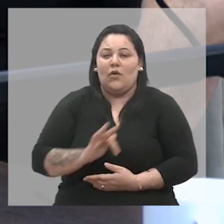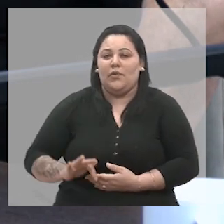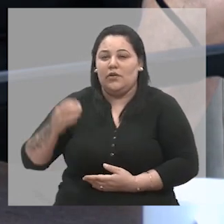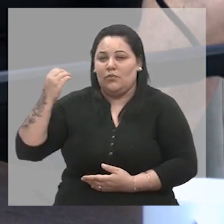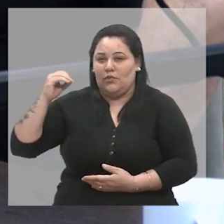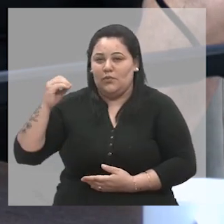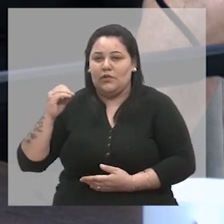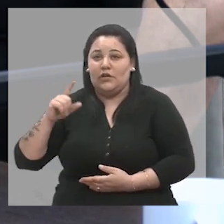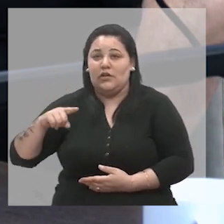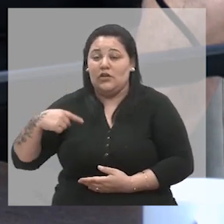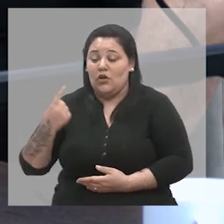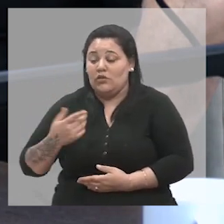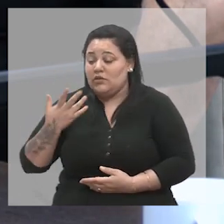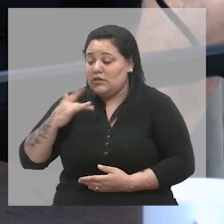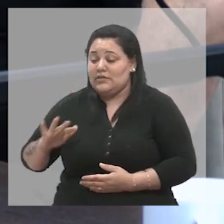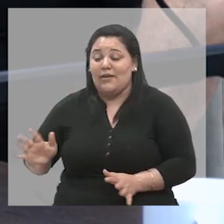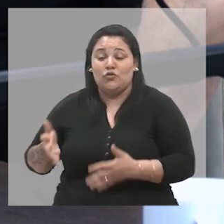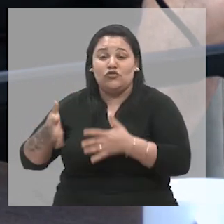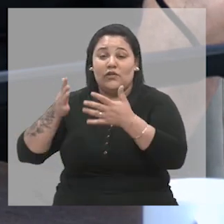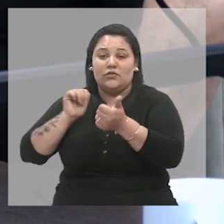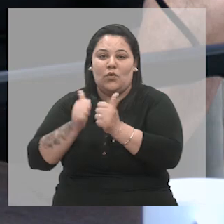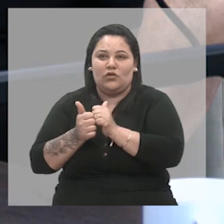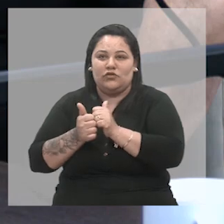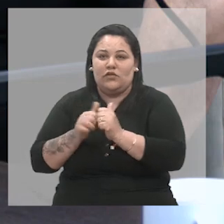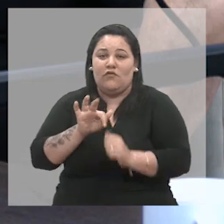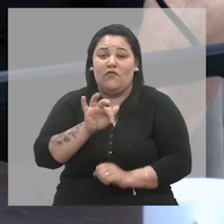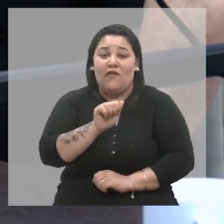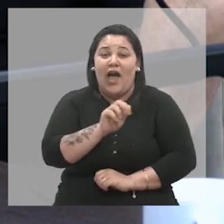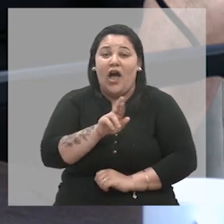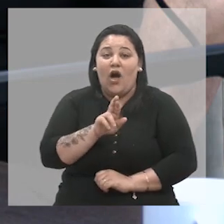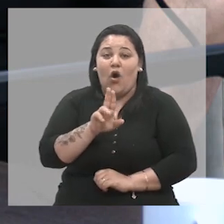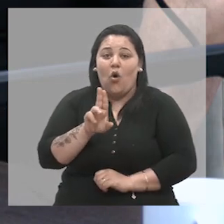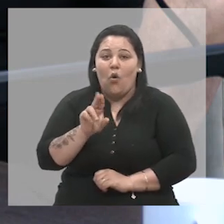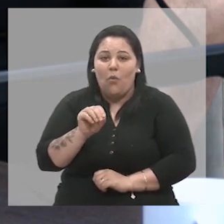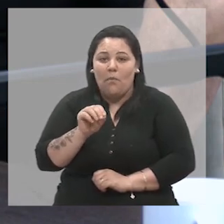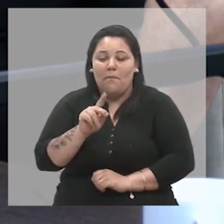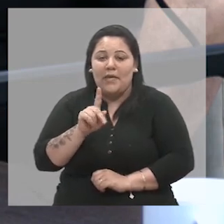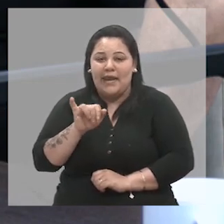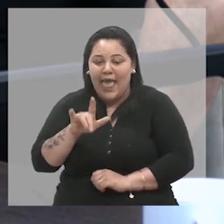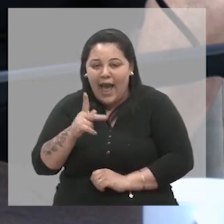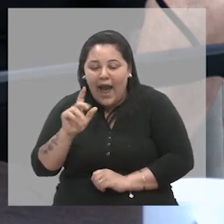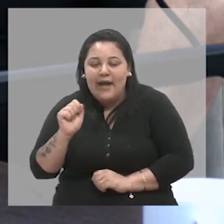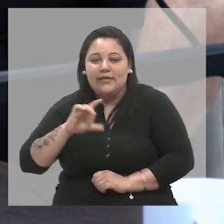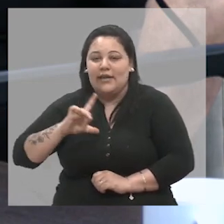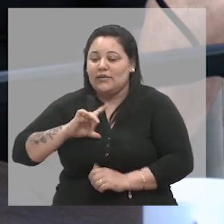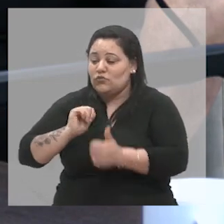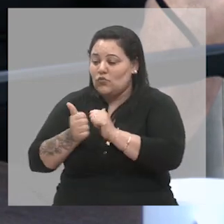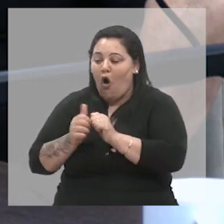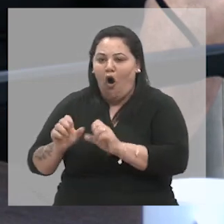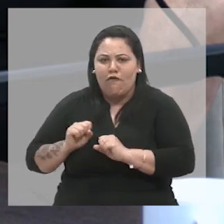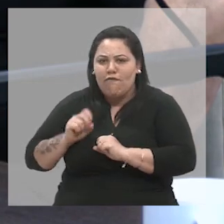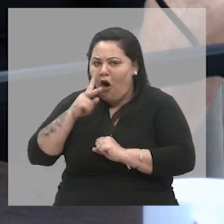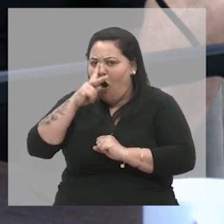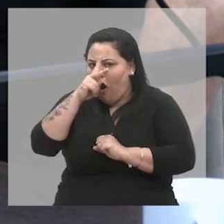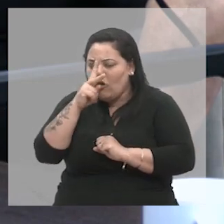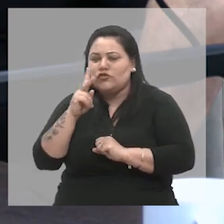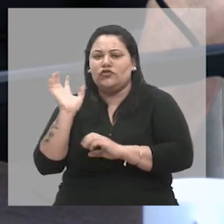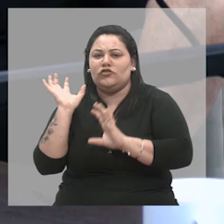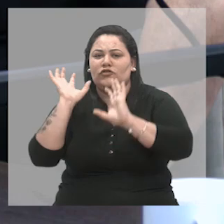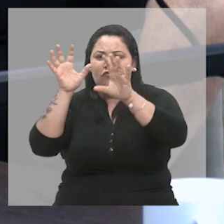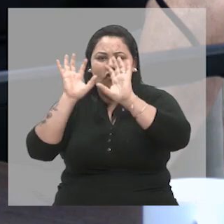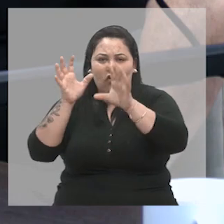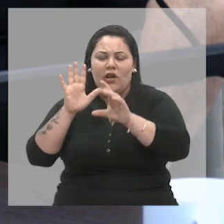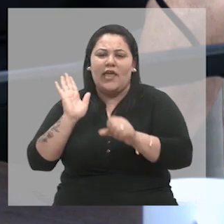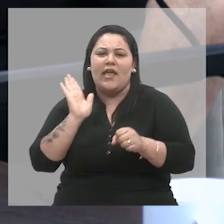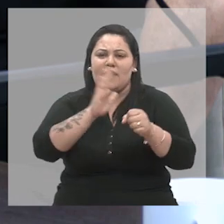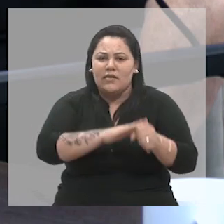pequeno, é incentivado no esporte muito forte. Na verdade, o Farroupilha tem um esporte muito forte, seja futebol, handebol, vôlei, basquete, eles